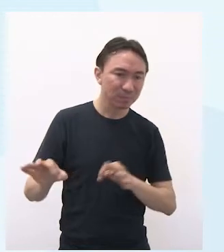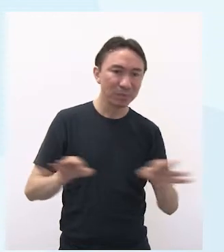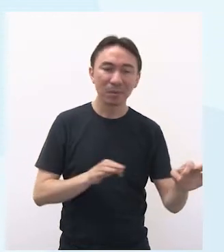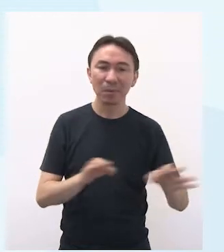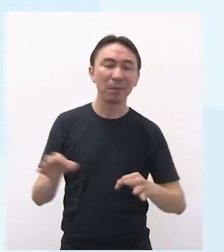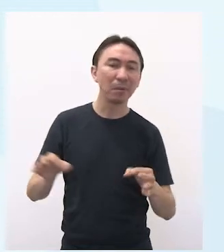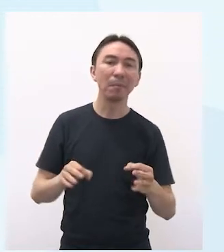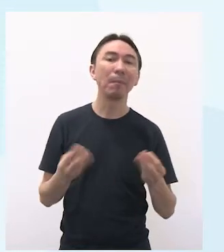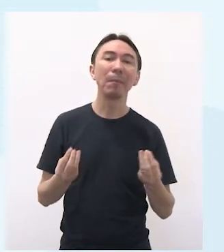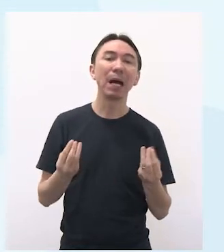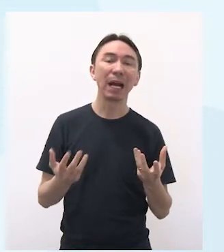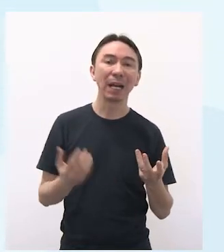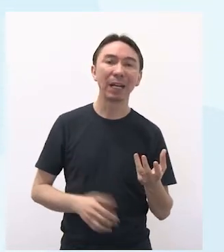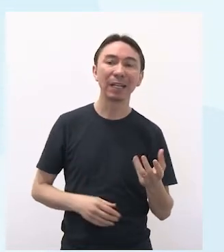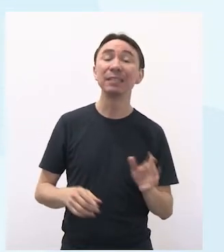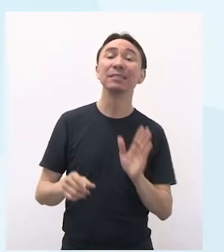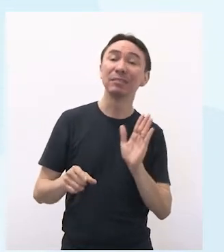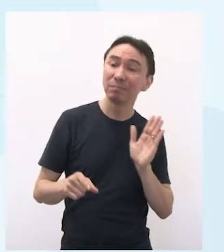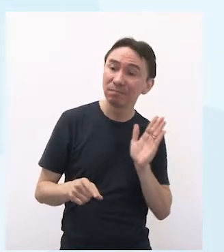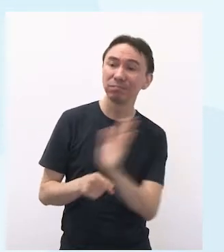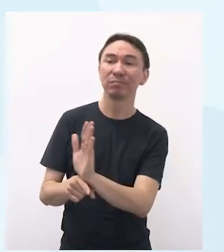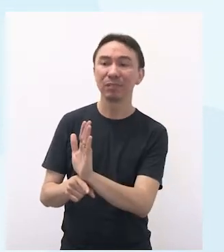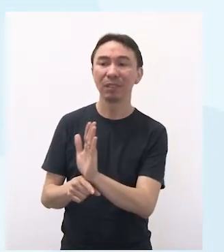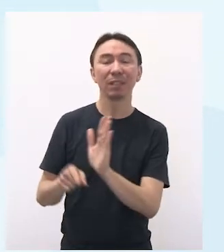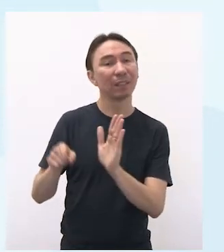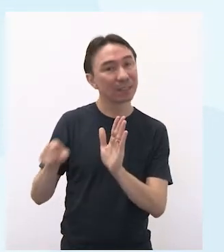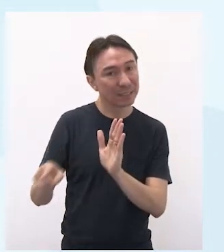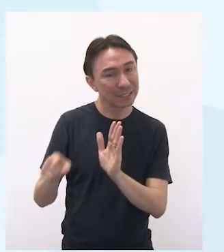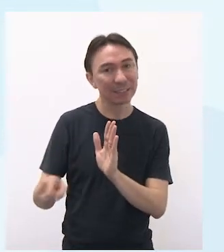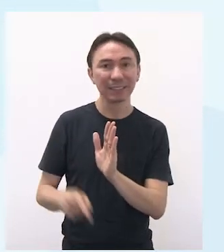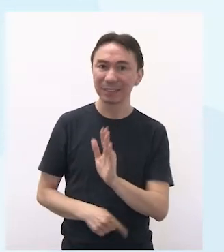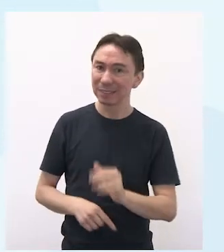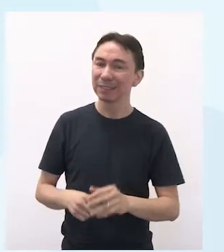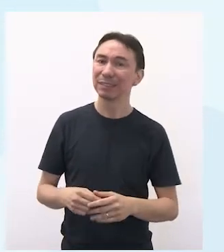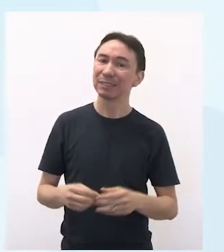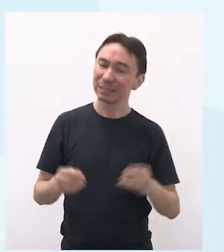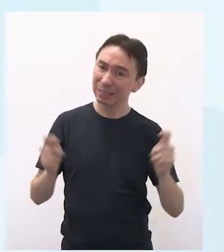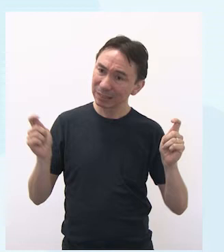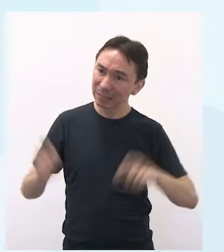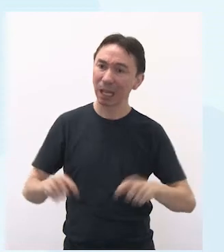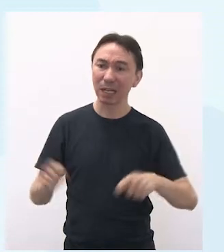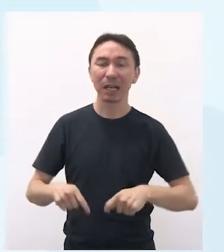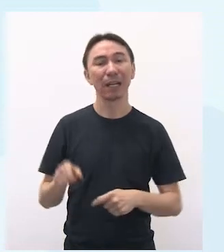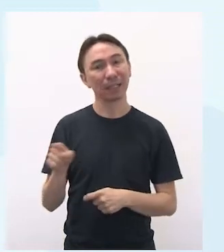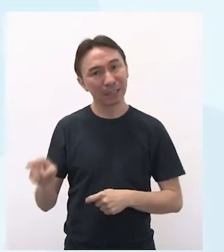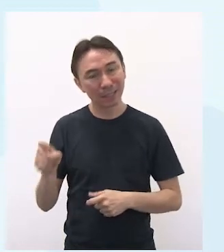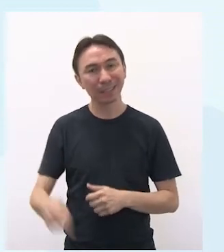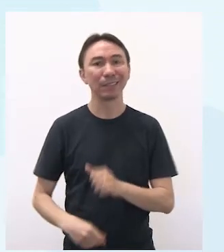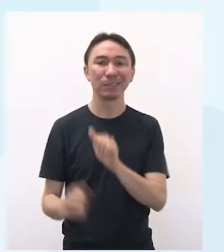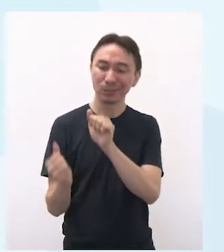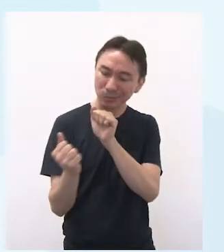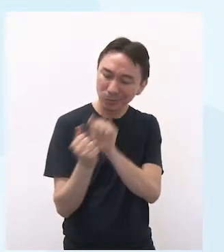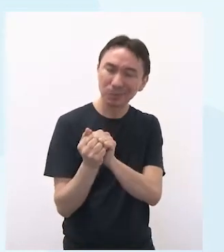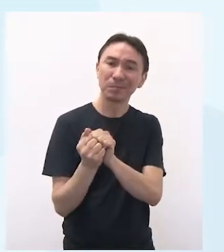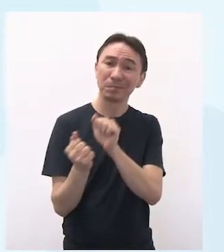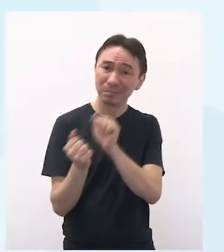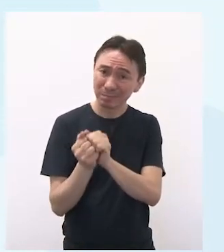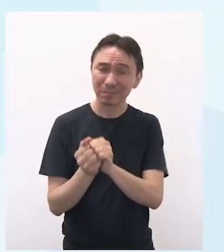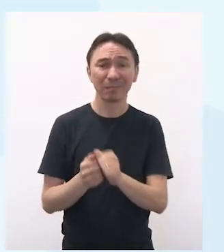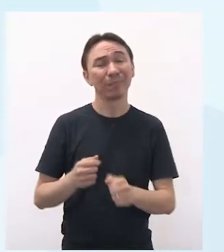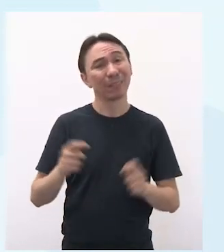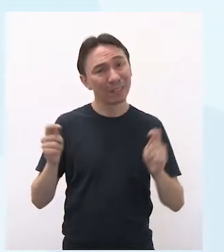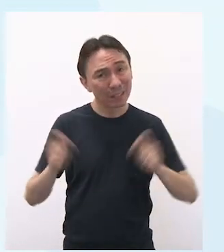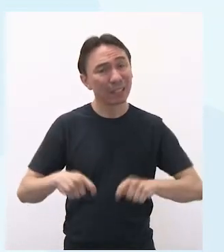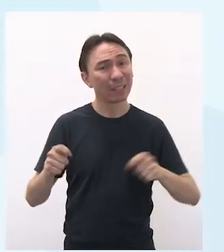eles se engajar, estimular-los que vale a pena eles estarem juntos conosco, estarem naquele momento em que